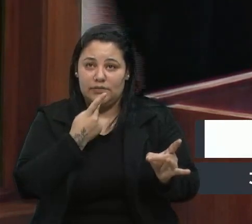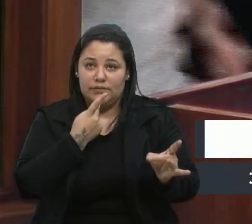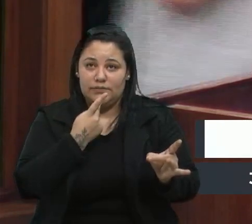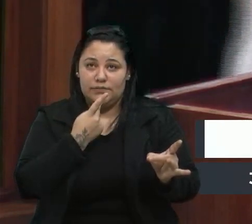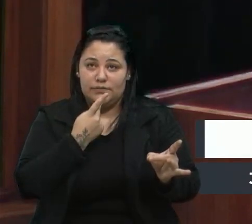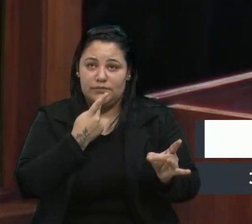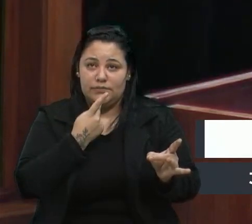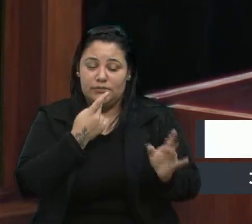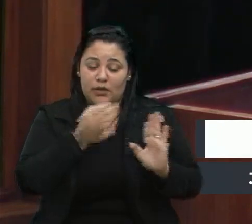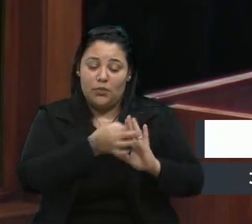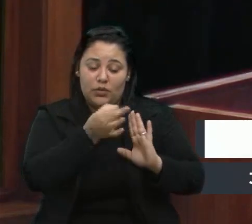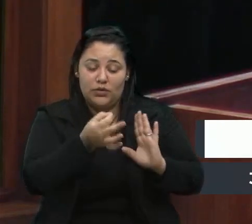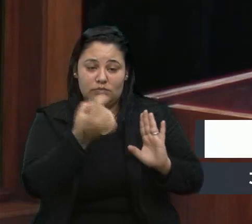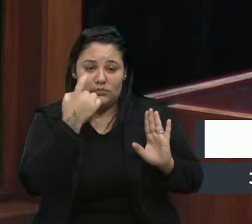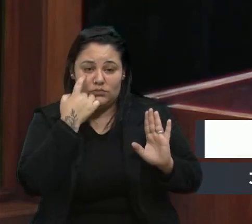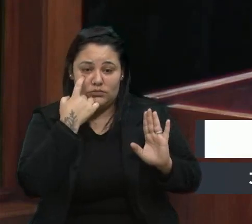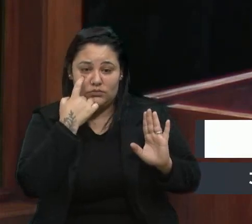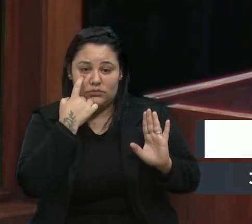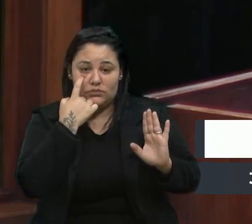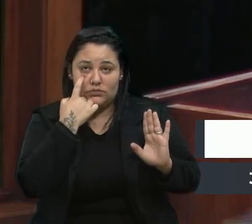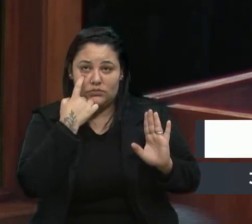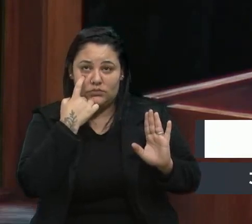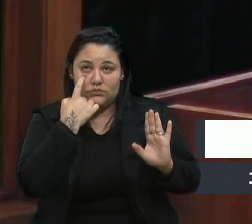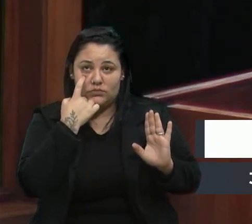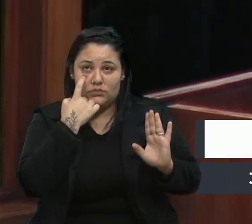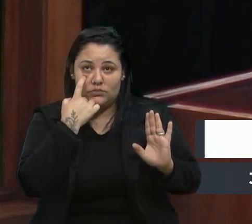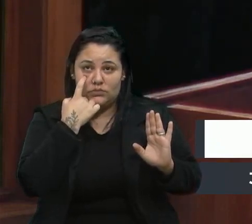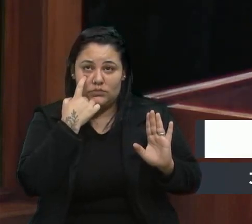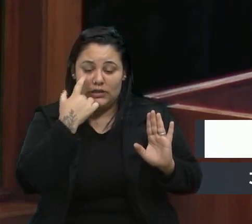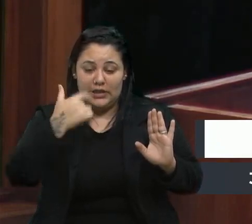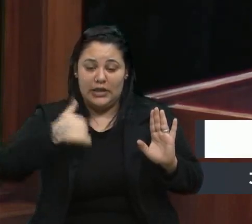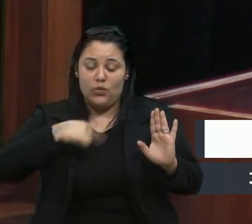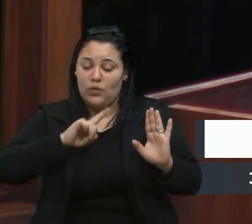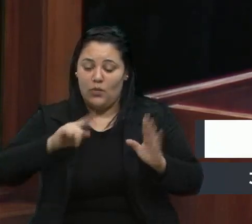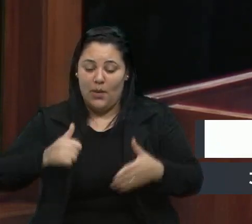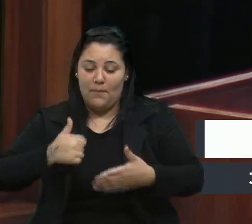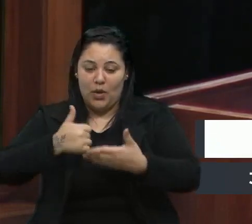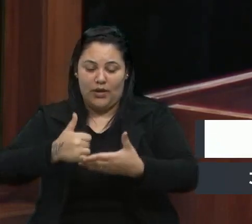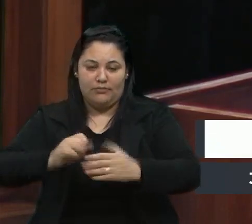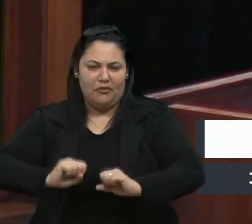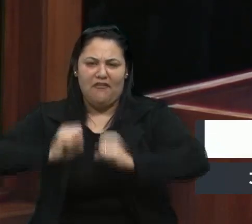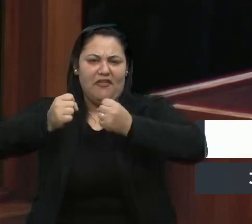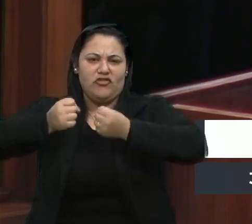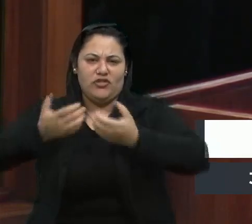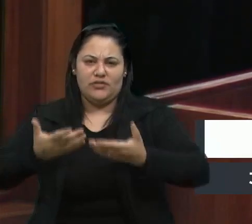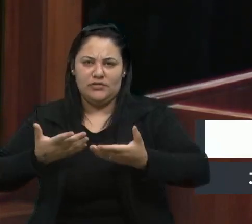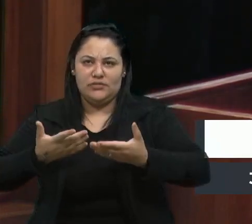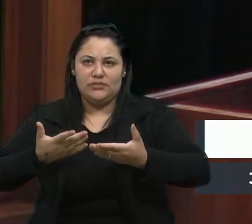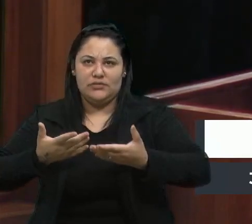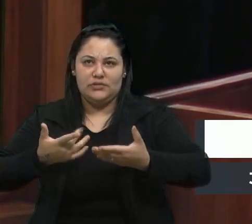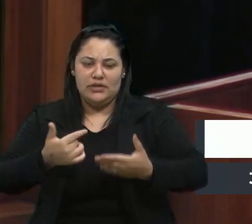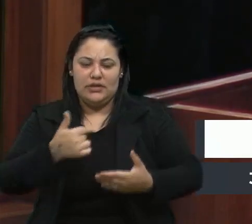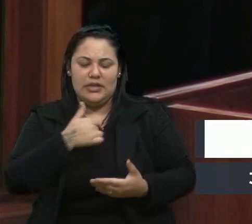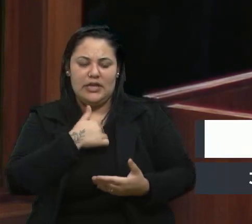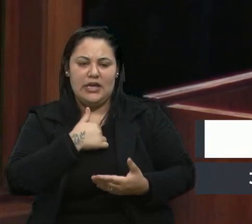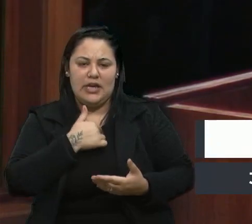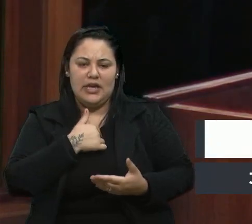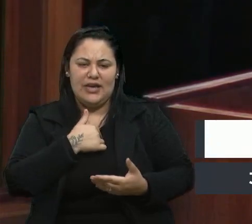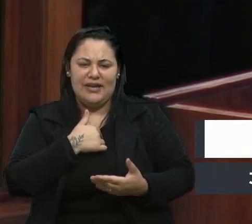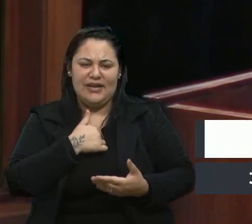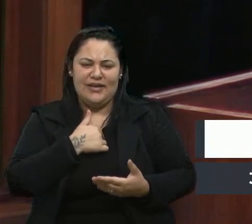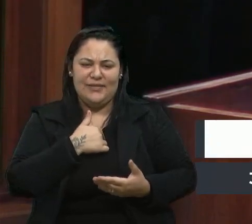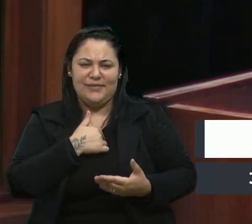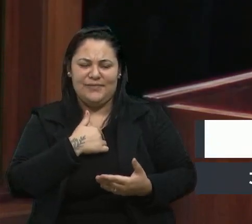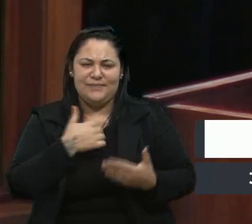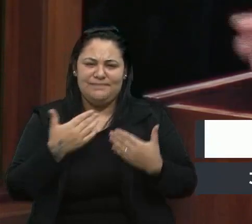de interpretar, que eu não os defendi, que eu fiquei mais pendente ao